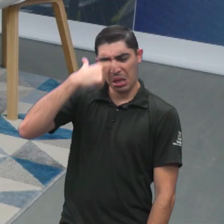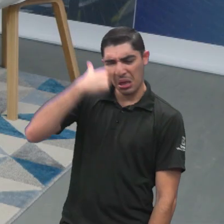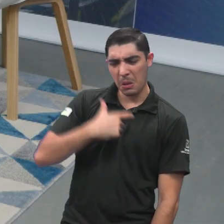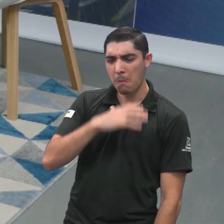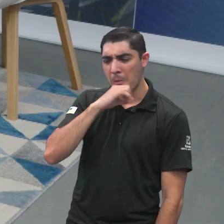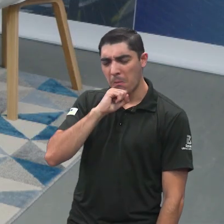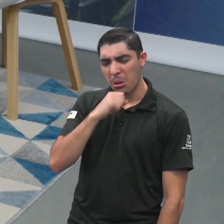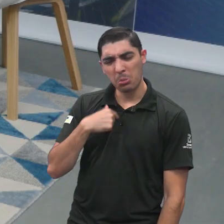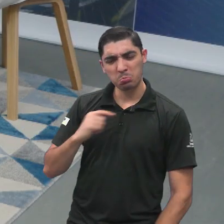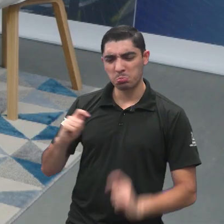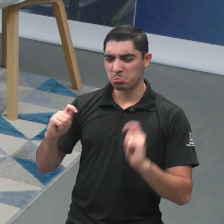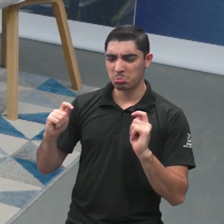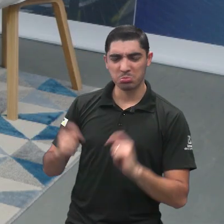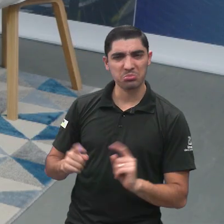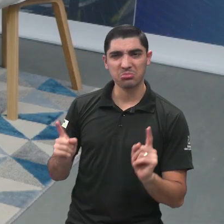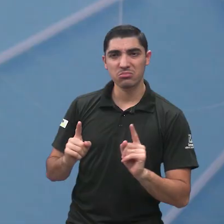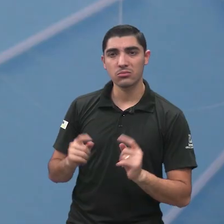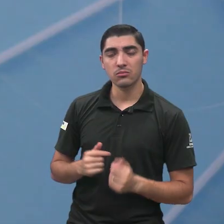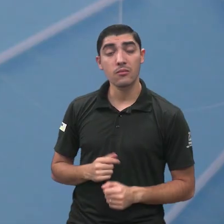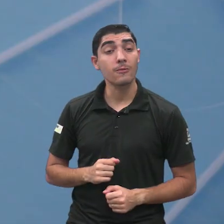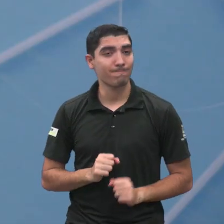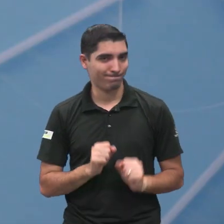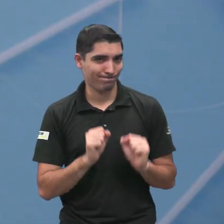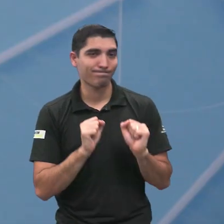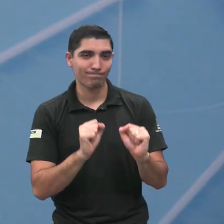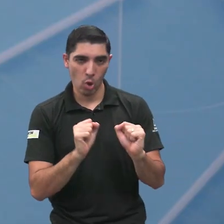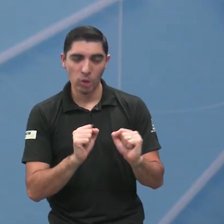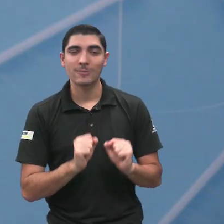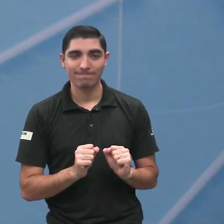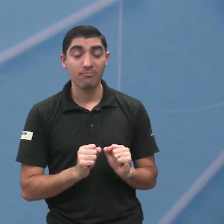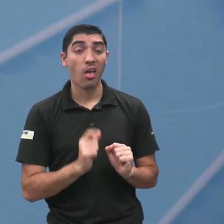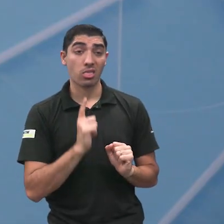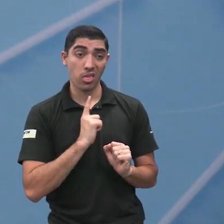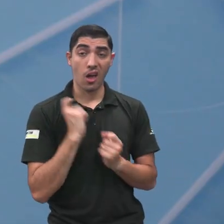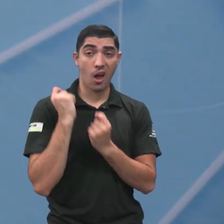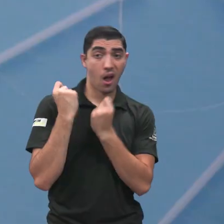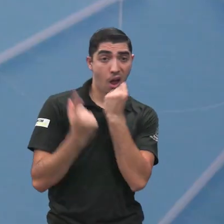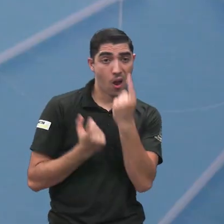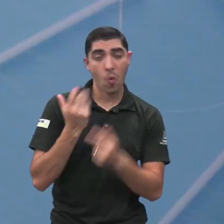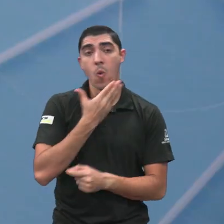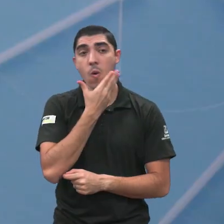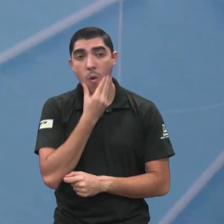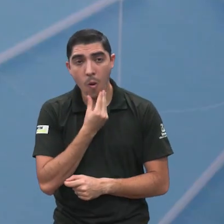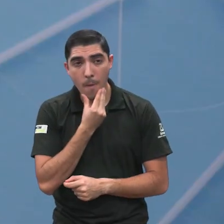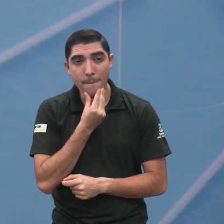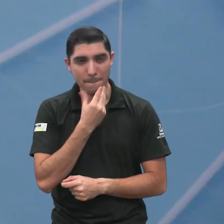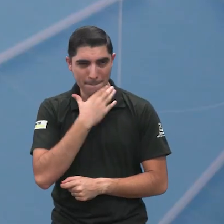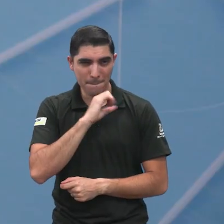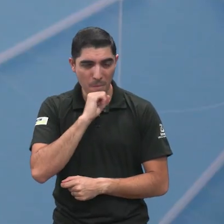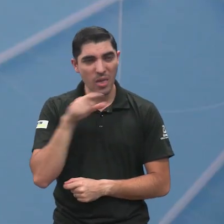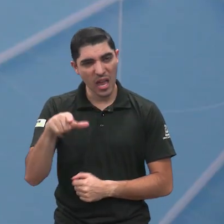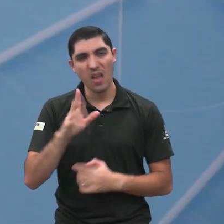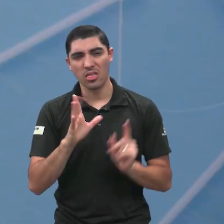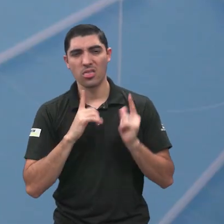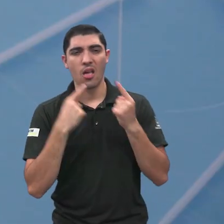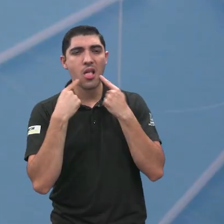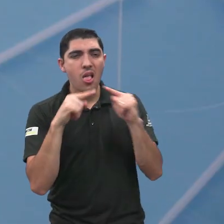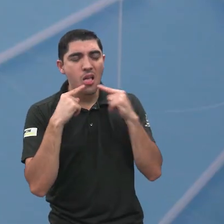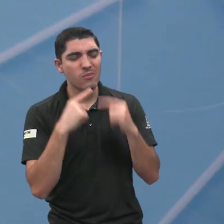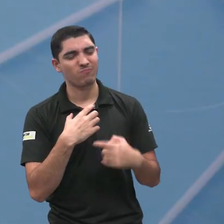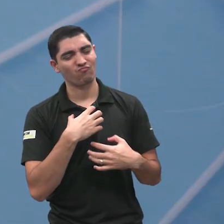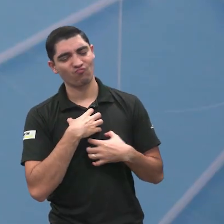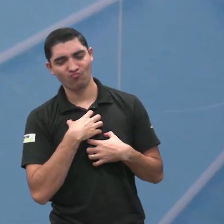também? Pode sim. Tem alguns pais que relatam, sim, que essa limitação com o tempo influencia um pouquinho,